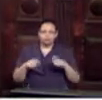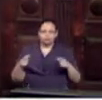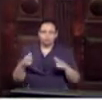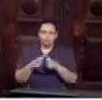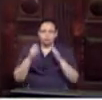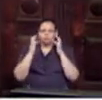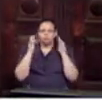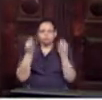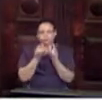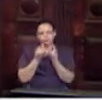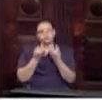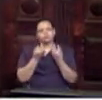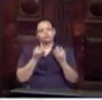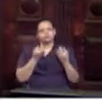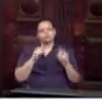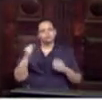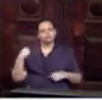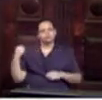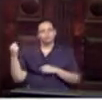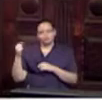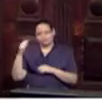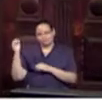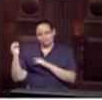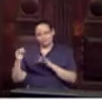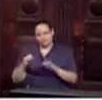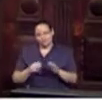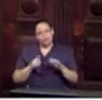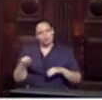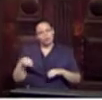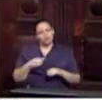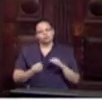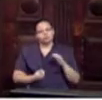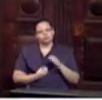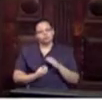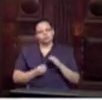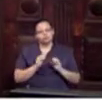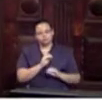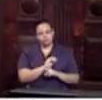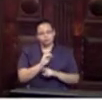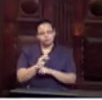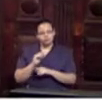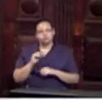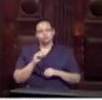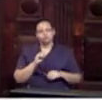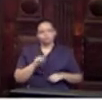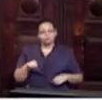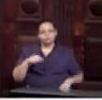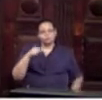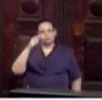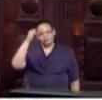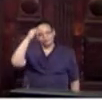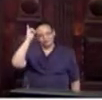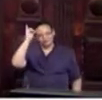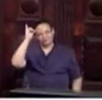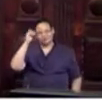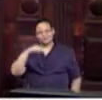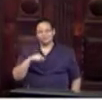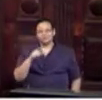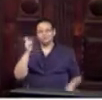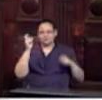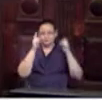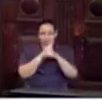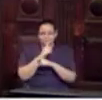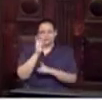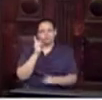familiar, os pequenos sitiantes, os pequenos criadores de gado, dificilmente se encontra no Rio de Janeiro